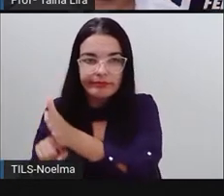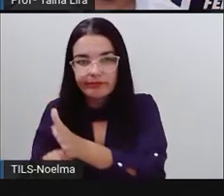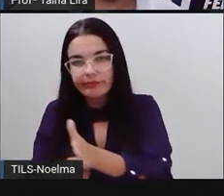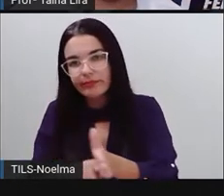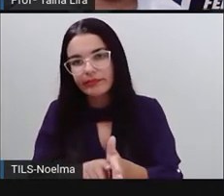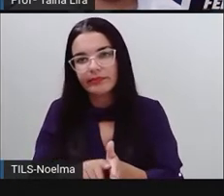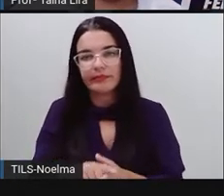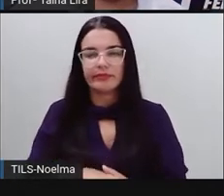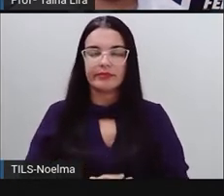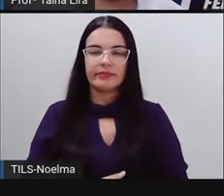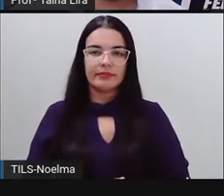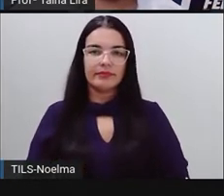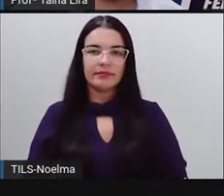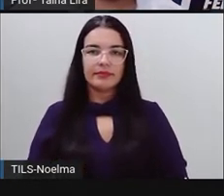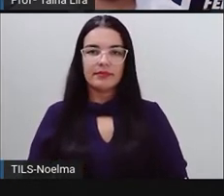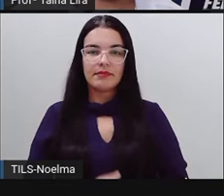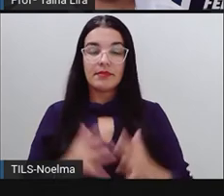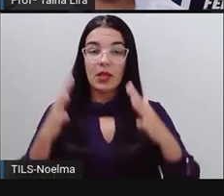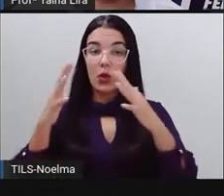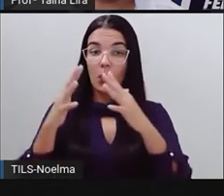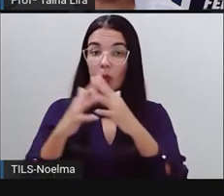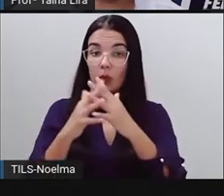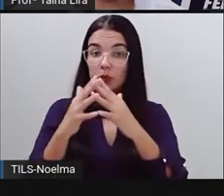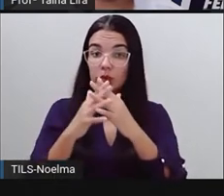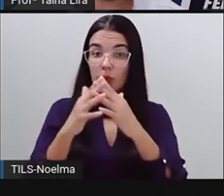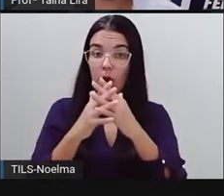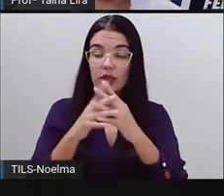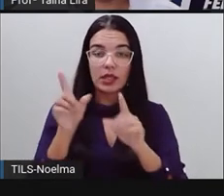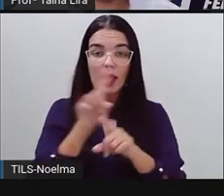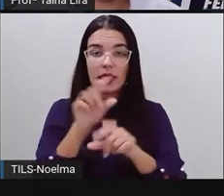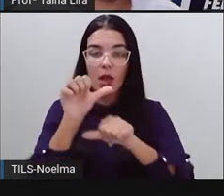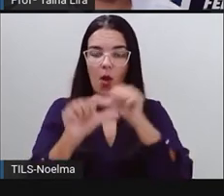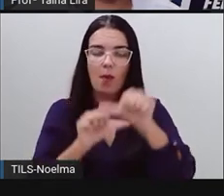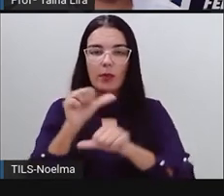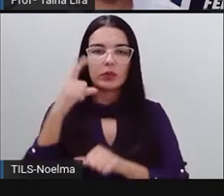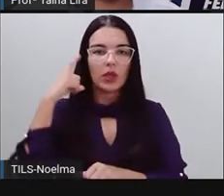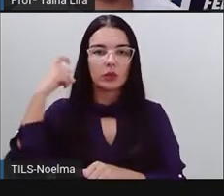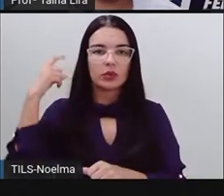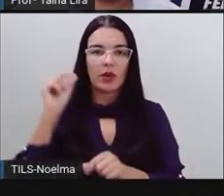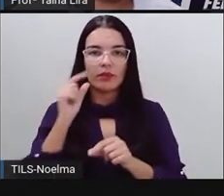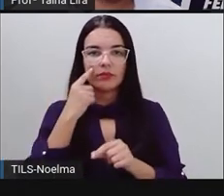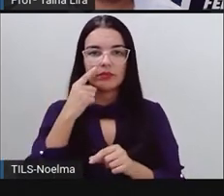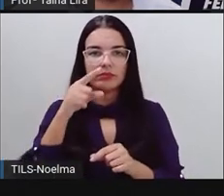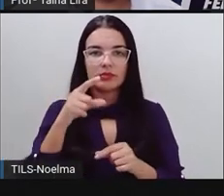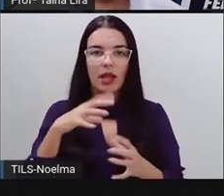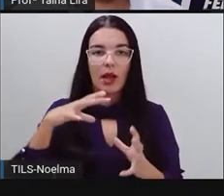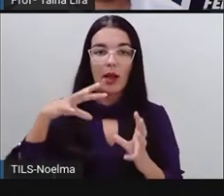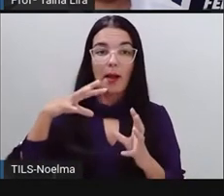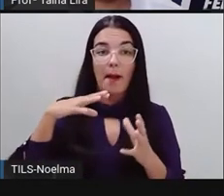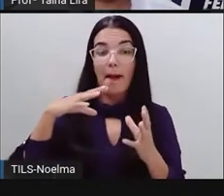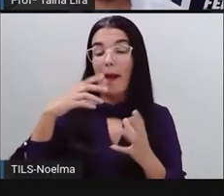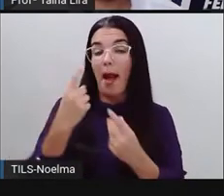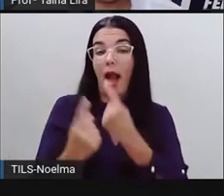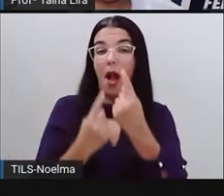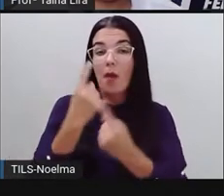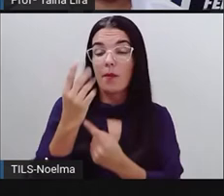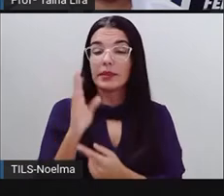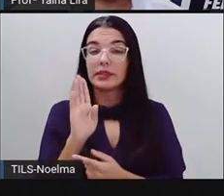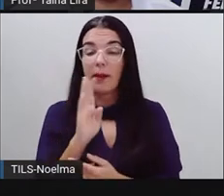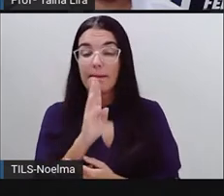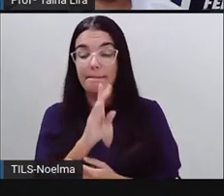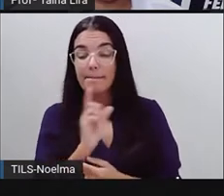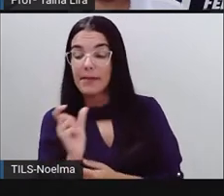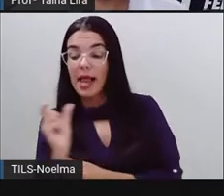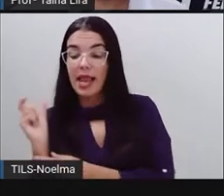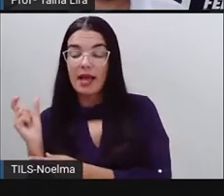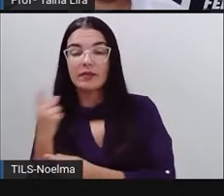ó as consoantes que não mudam o som então nós temos aqui ó lembra que a prova falou do b